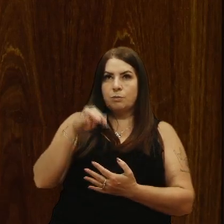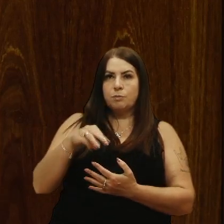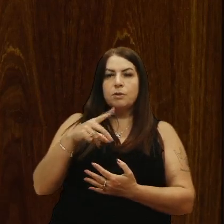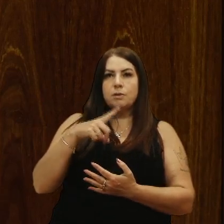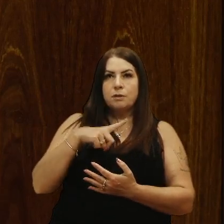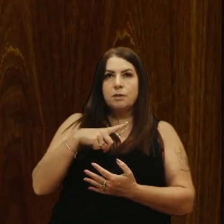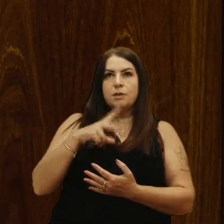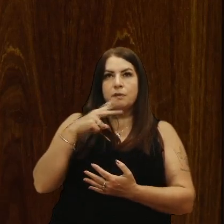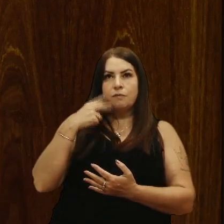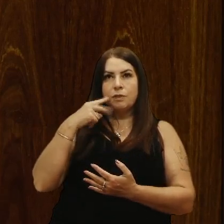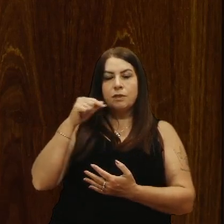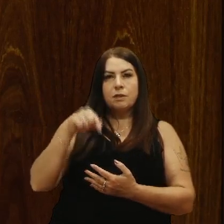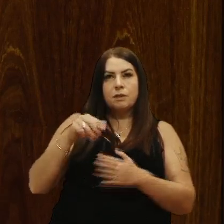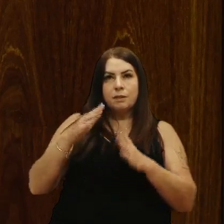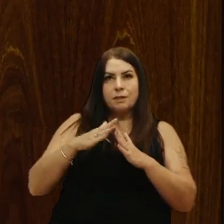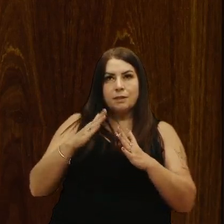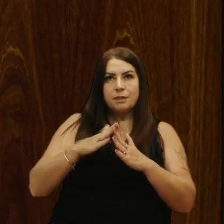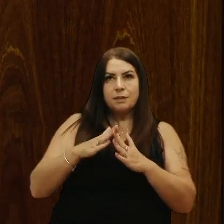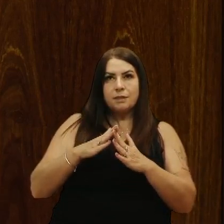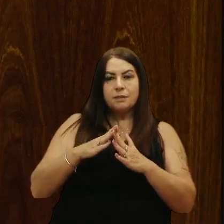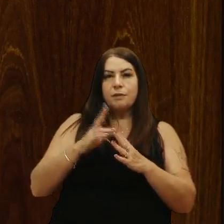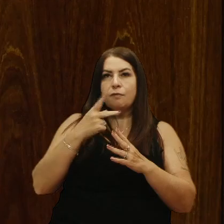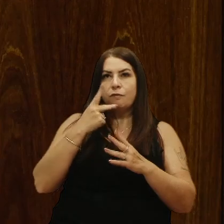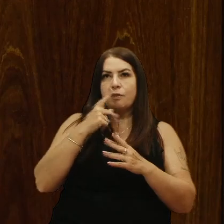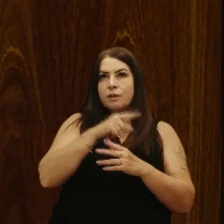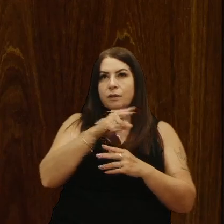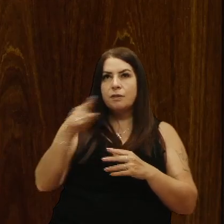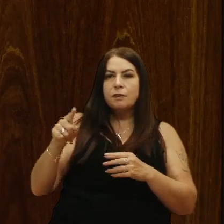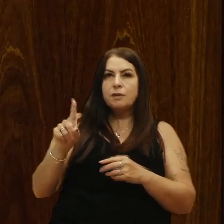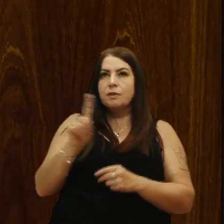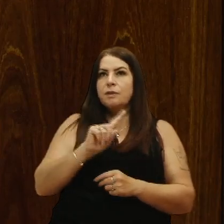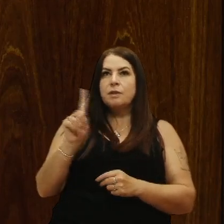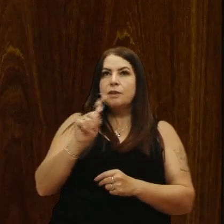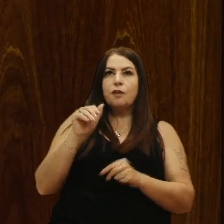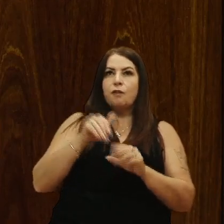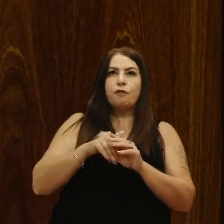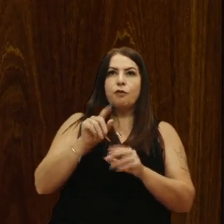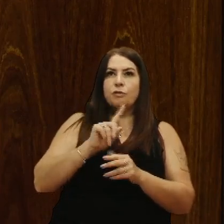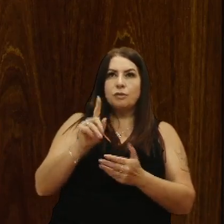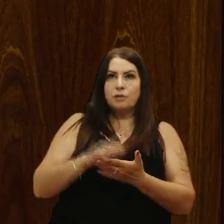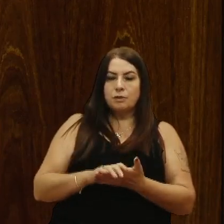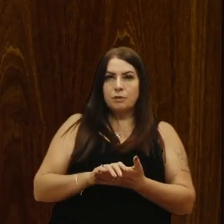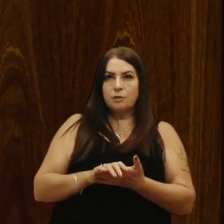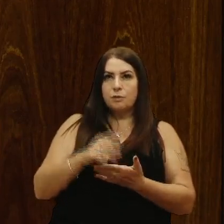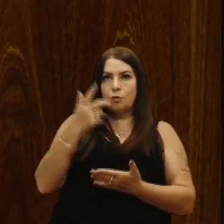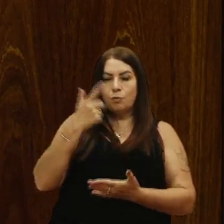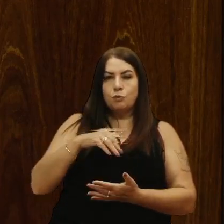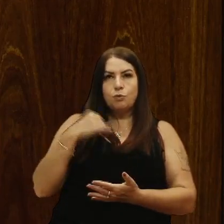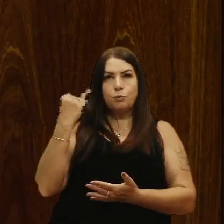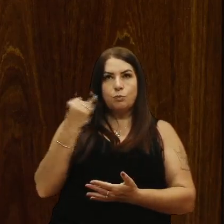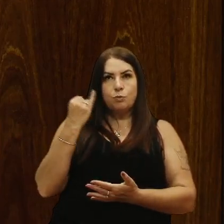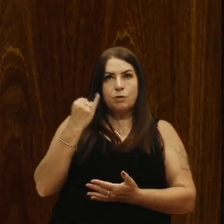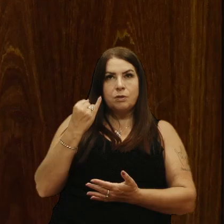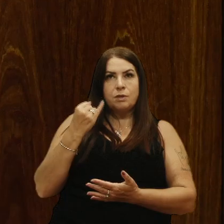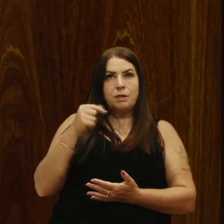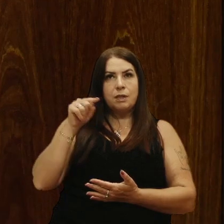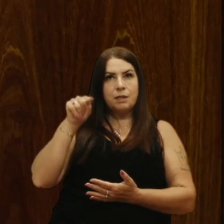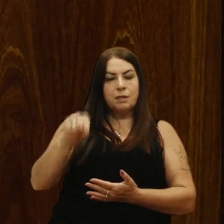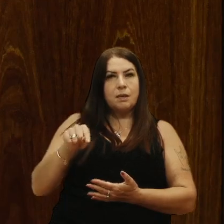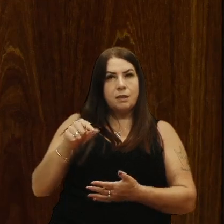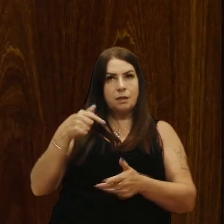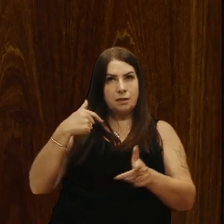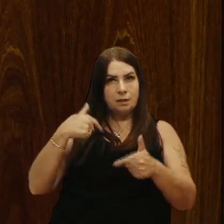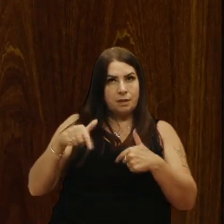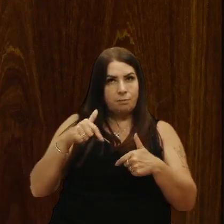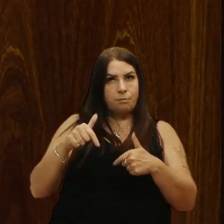tem vereador desta casa que está dizendo por aí que a gente não votou isso. Então, eu acho importante que quem aqui